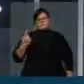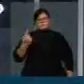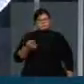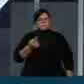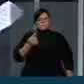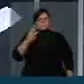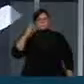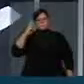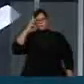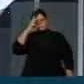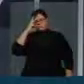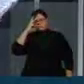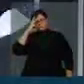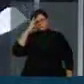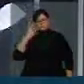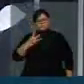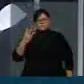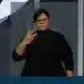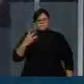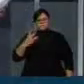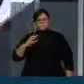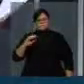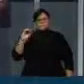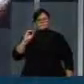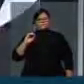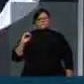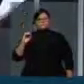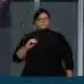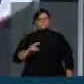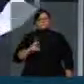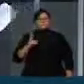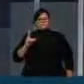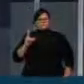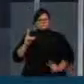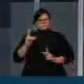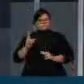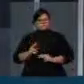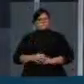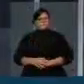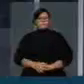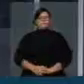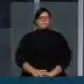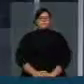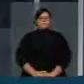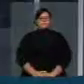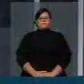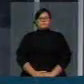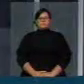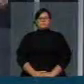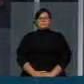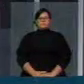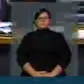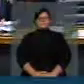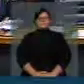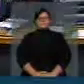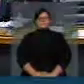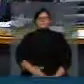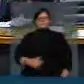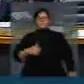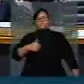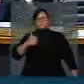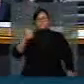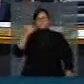de outubro, estarmos novamente derrubando o veto, fazendo cumprir o nosso papel de parlamentar. Muito obrigado.